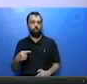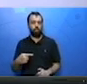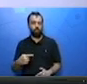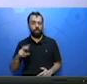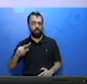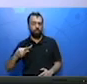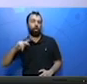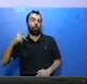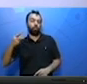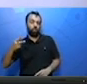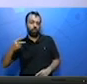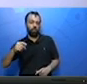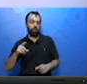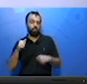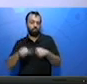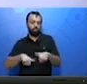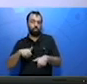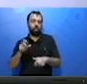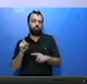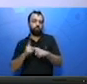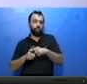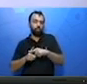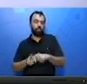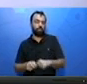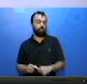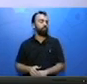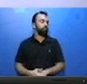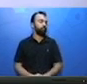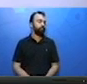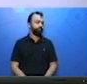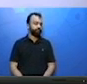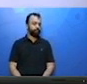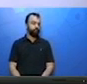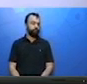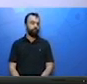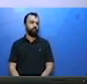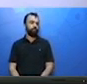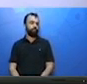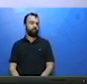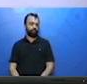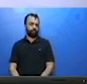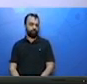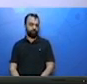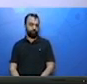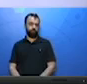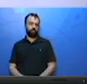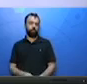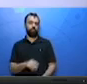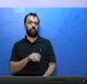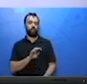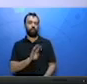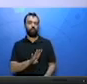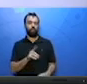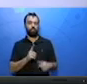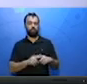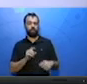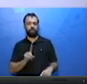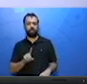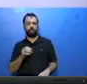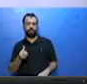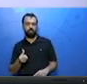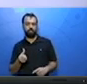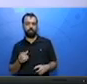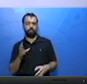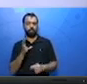negativo, dentro de parênteses, expoente par, positivo. 4 mais 16 dá